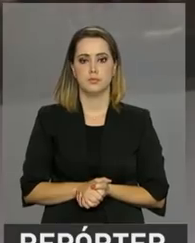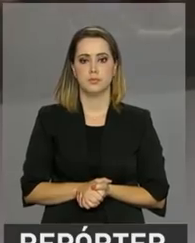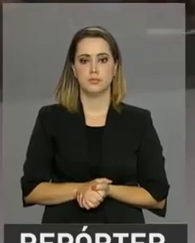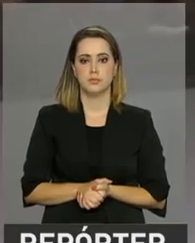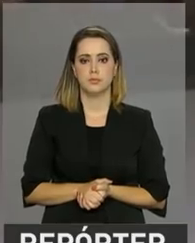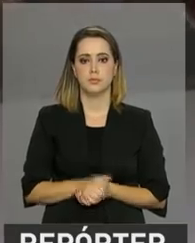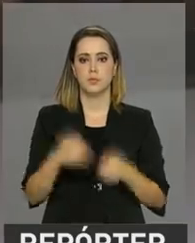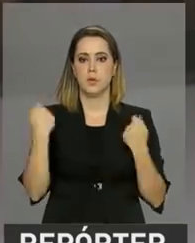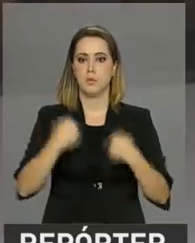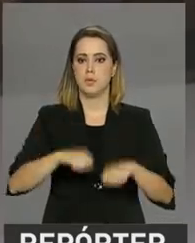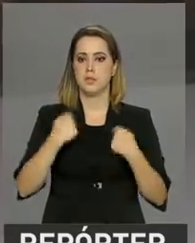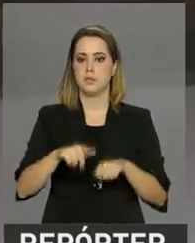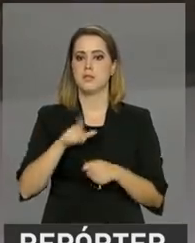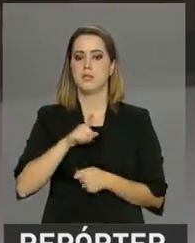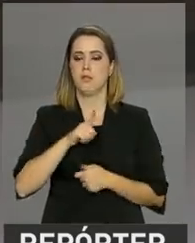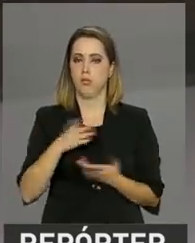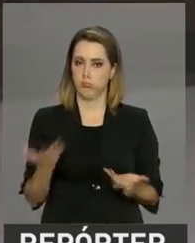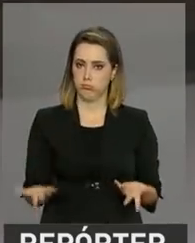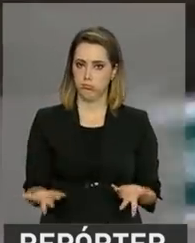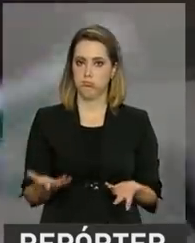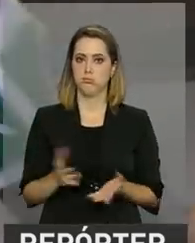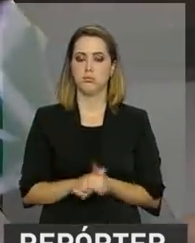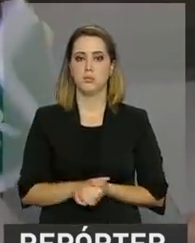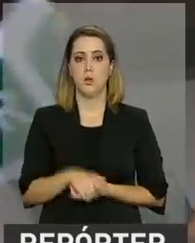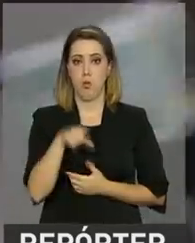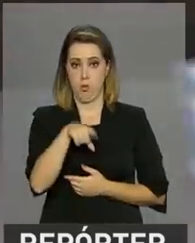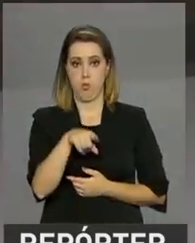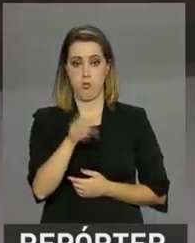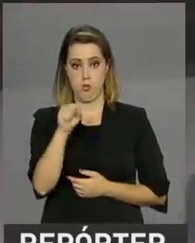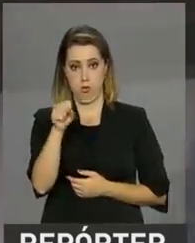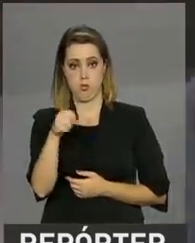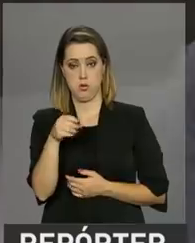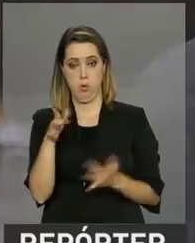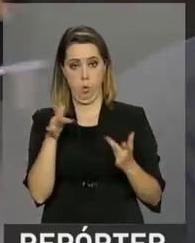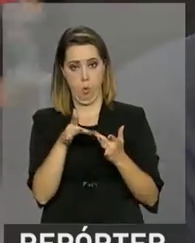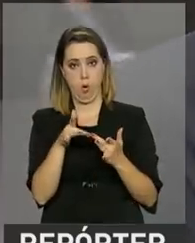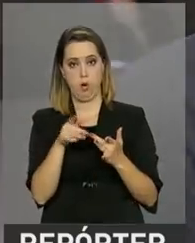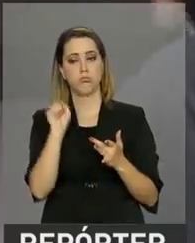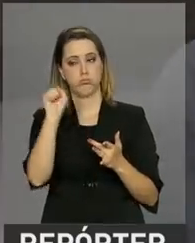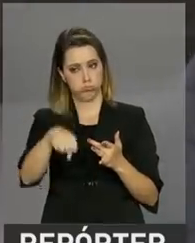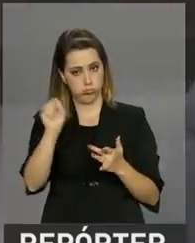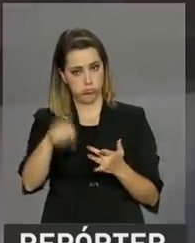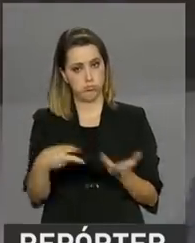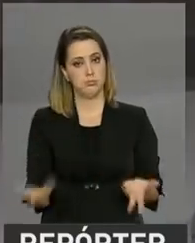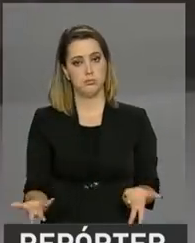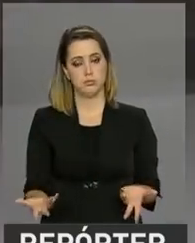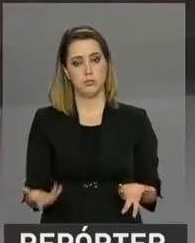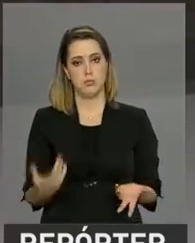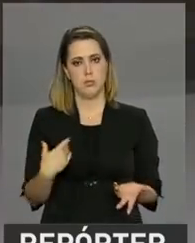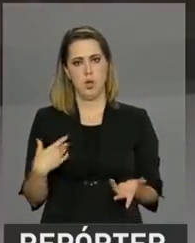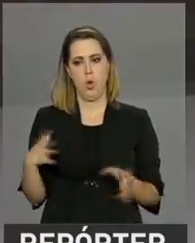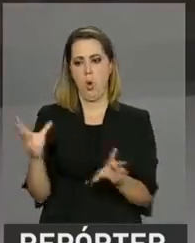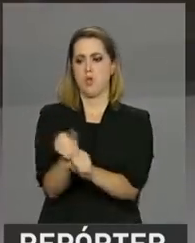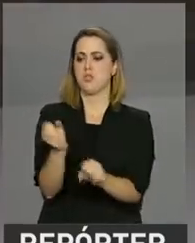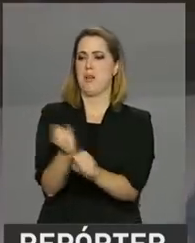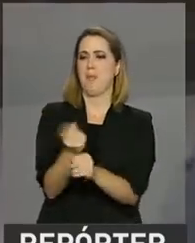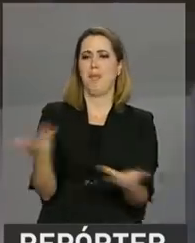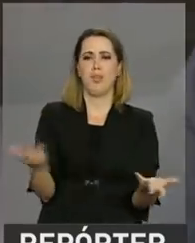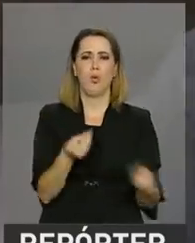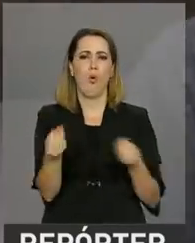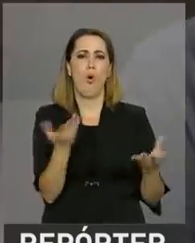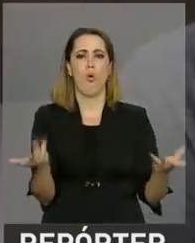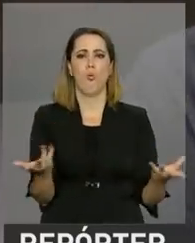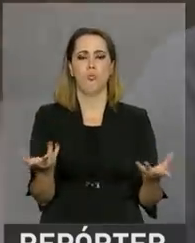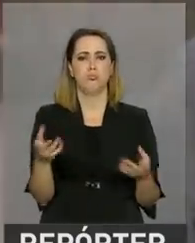Que tem que fazer uma reforma tem, viu? O senhor é a favor da reforma? Sou a favor, sou a favor. A conta não fecha, velho. Não